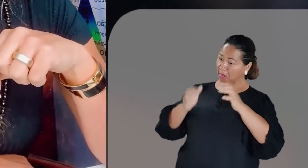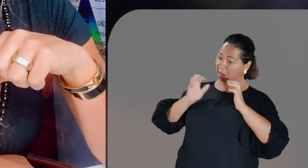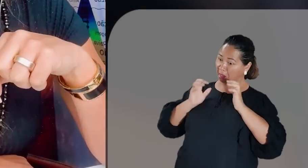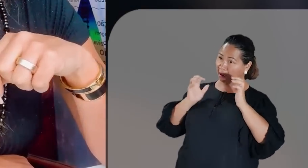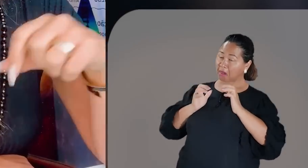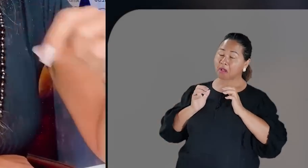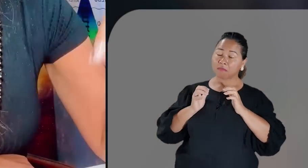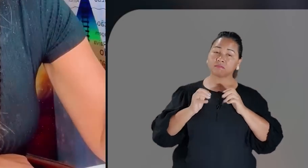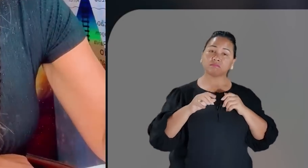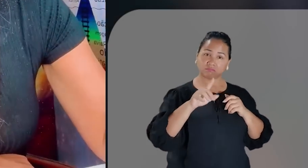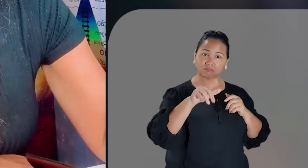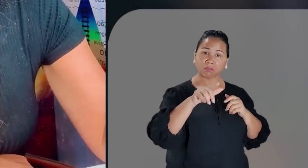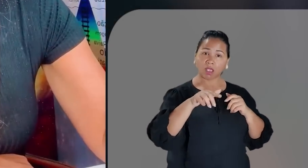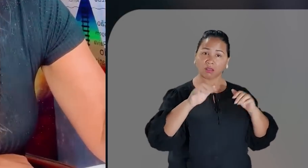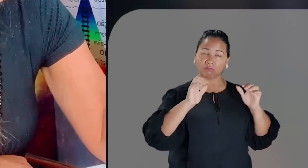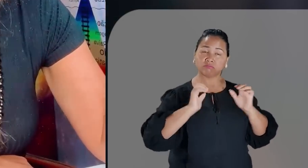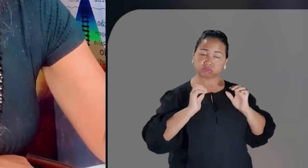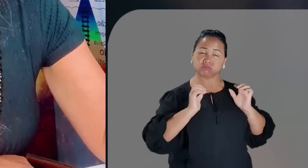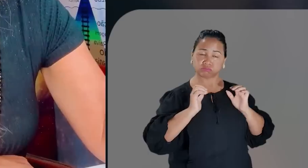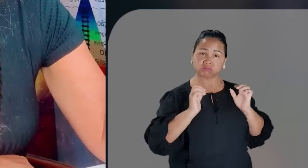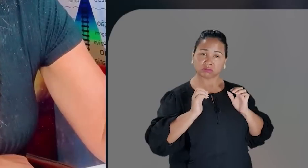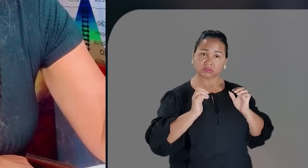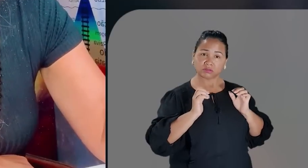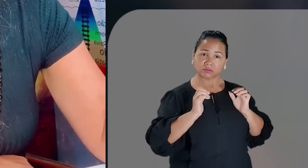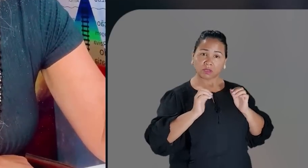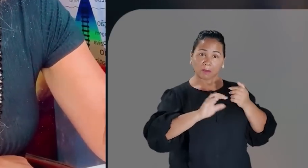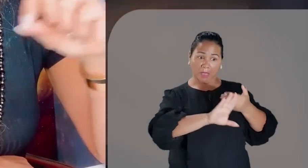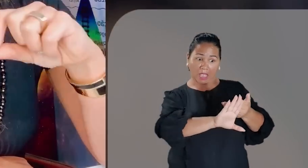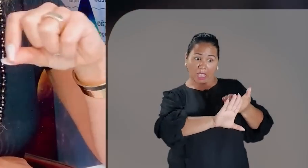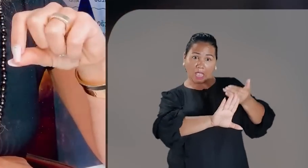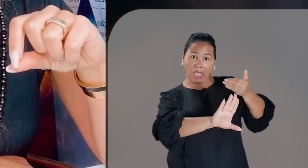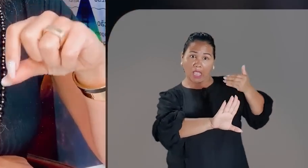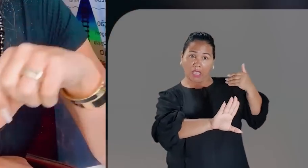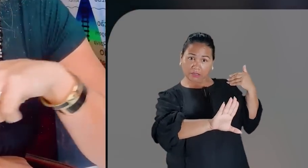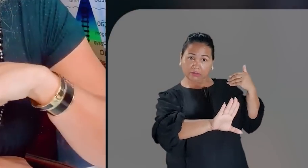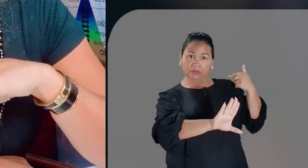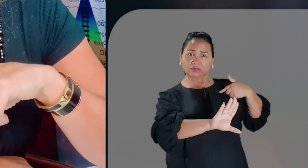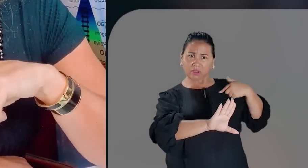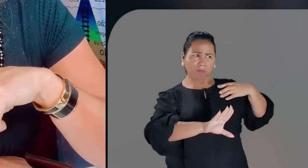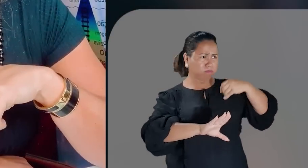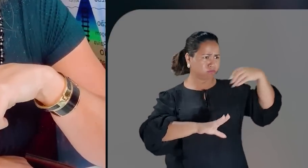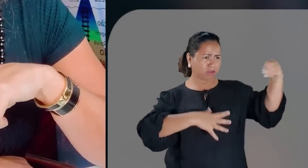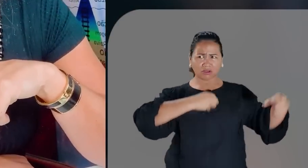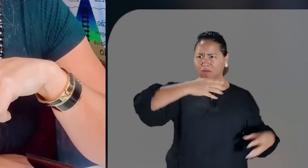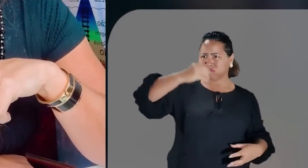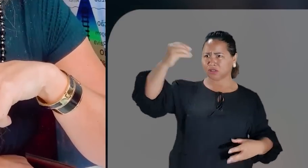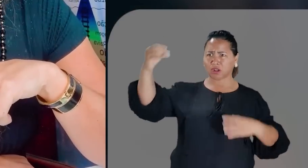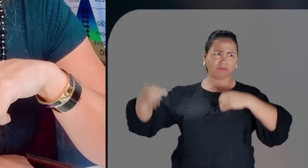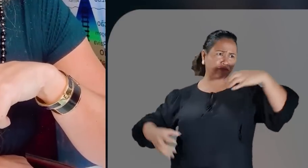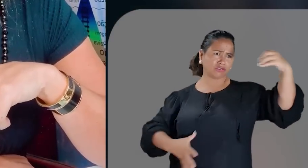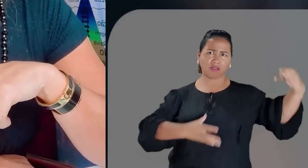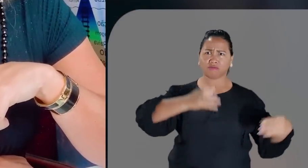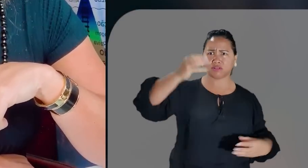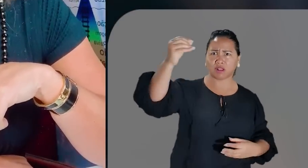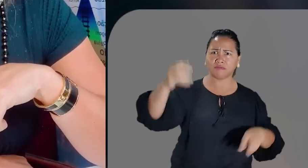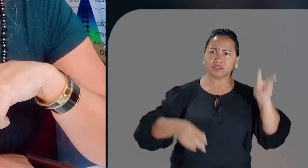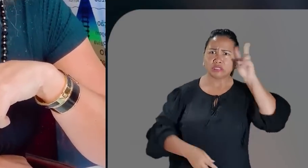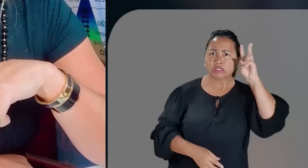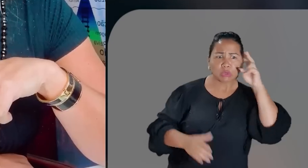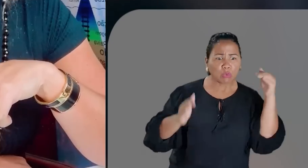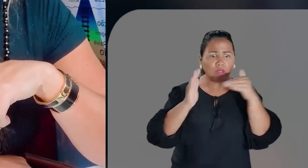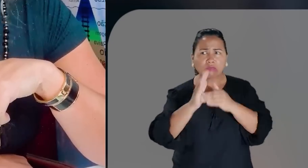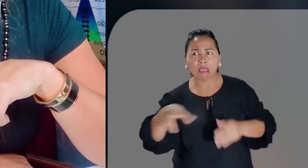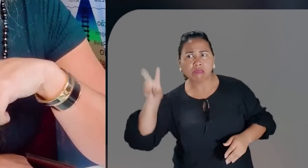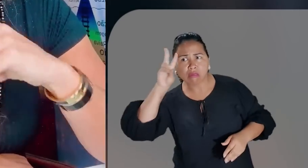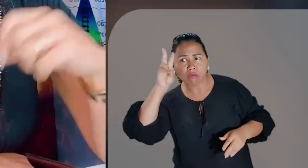vida. Mas pra eu hoje escolher não dormir fora de casa, eu precisei viajar de segunda a segunda pra poder colocar a comida